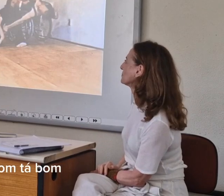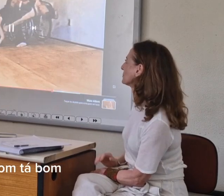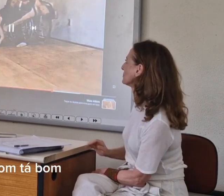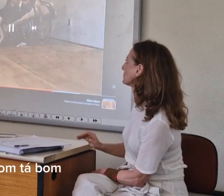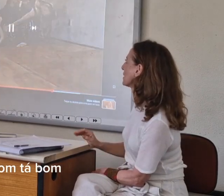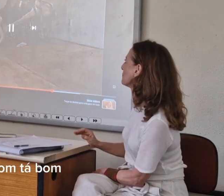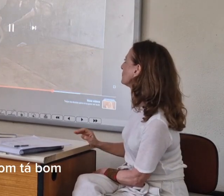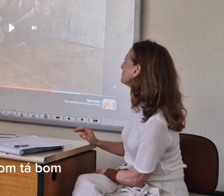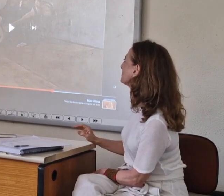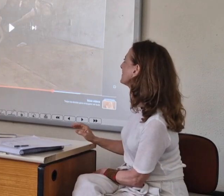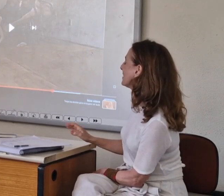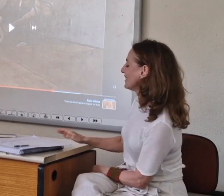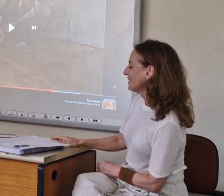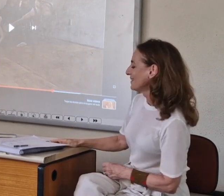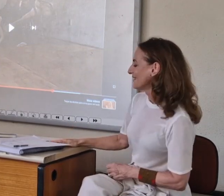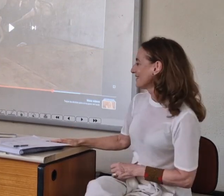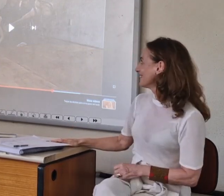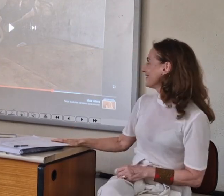preto.